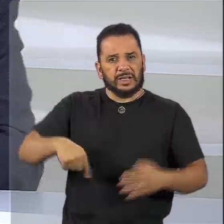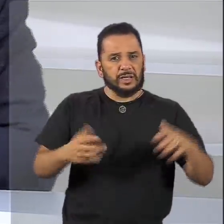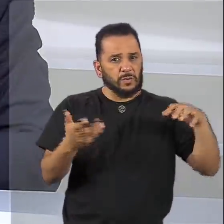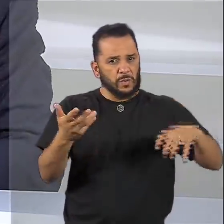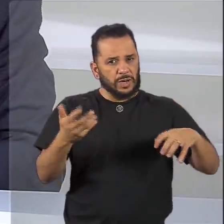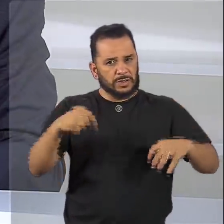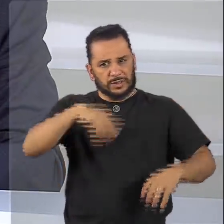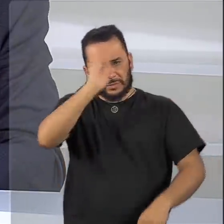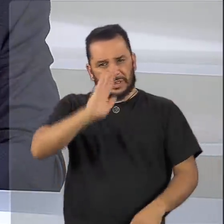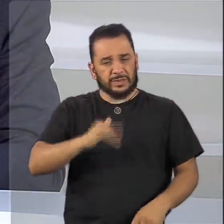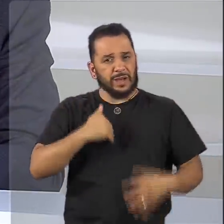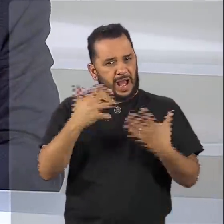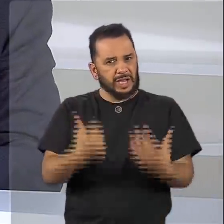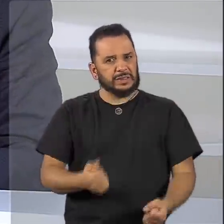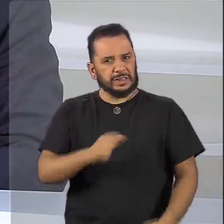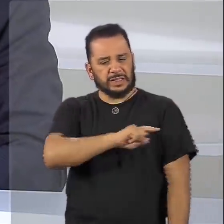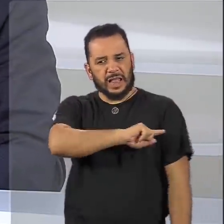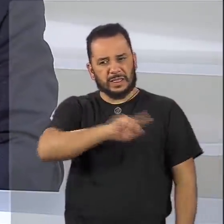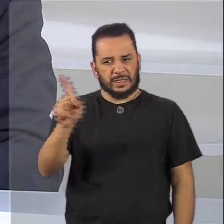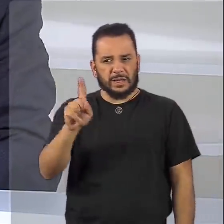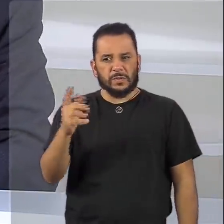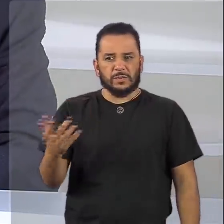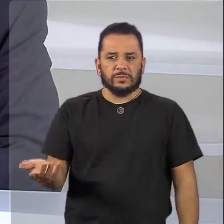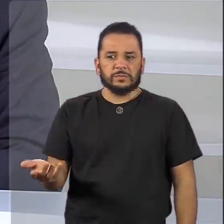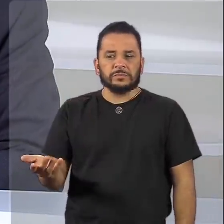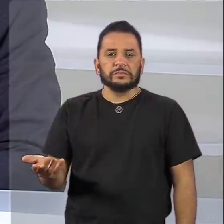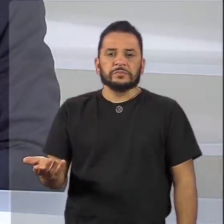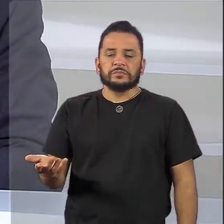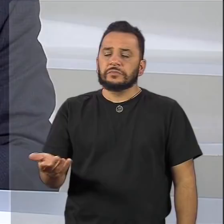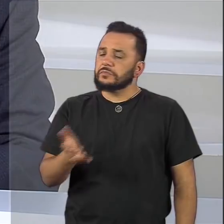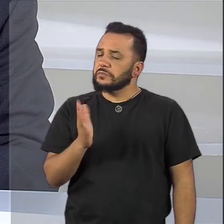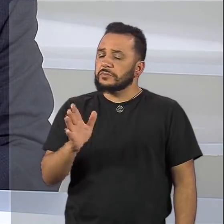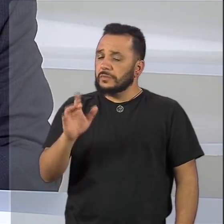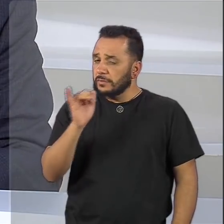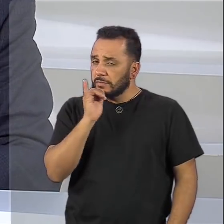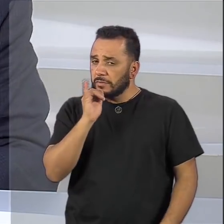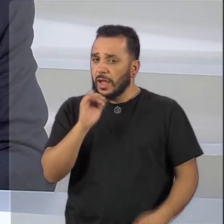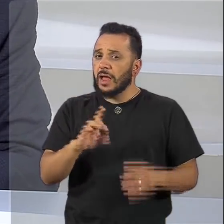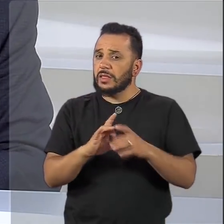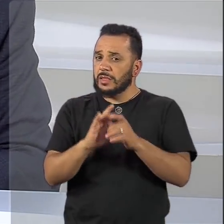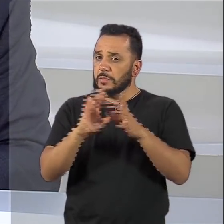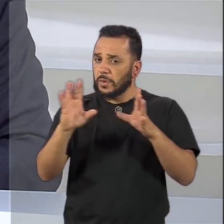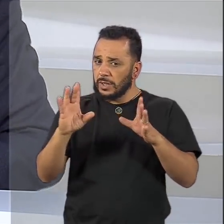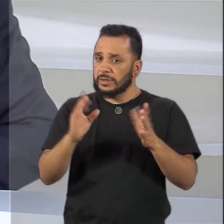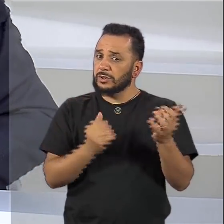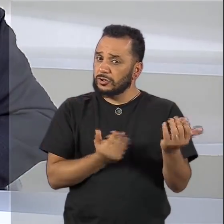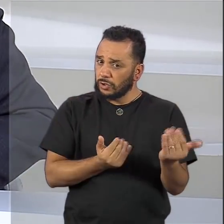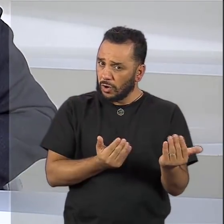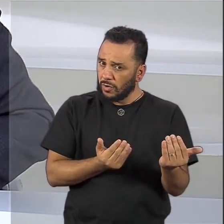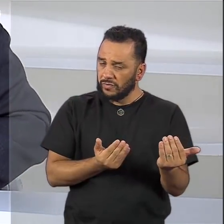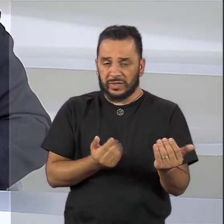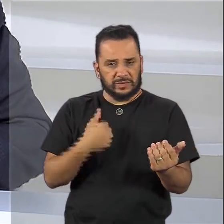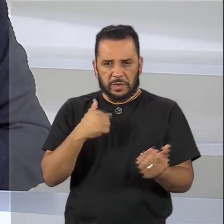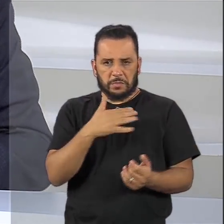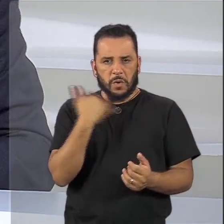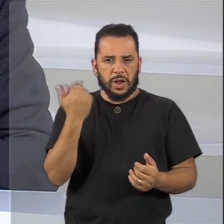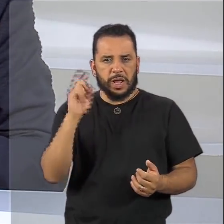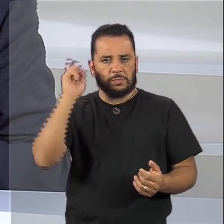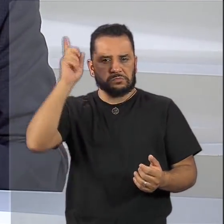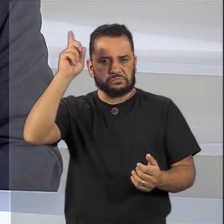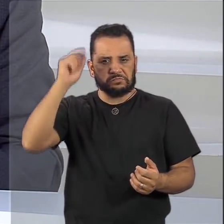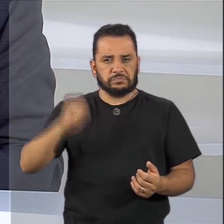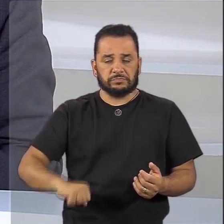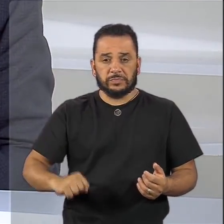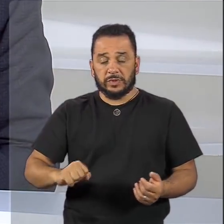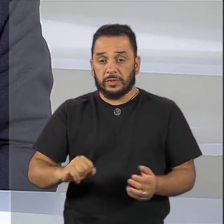isso. Portanto, eu vejo que no Brasil, embora a democracia seja jovem, acho que até por isso ela não vai morrer, porque ela ainda é muito jovem para morrer,